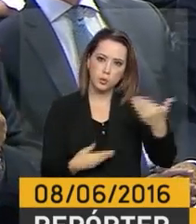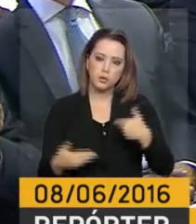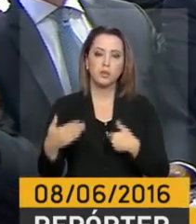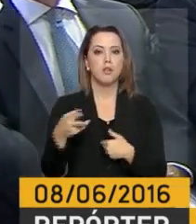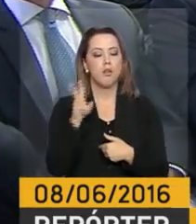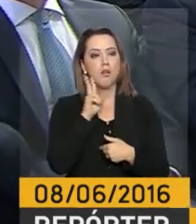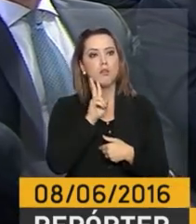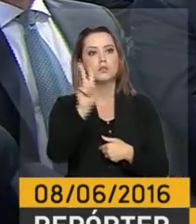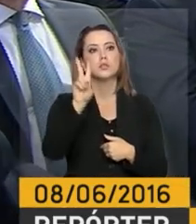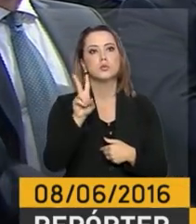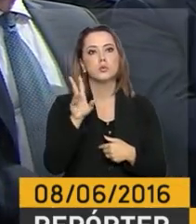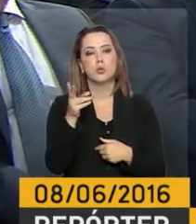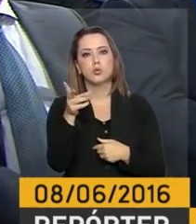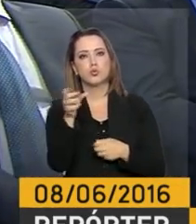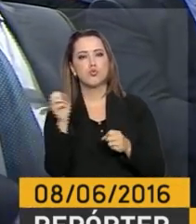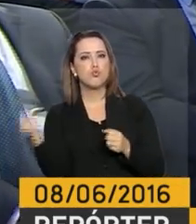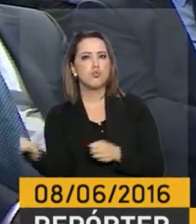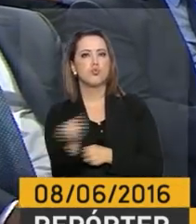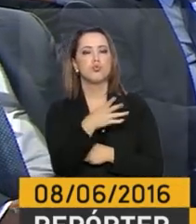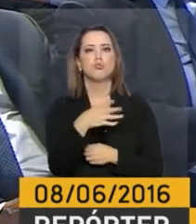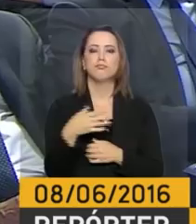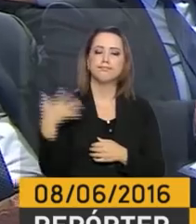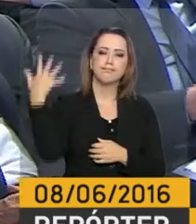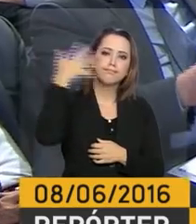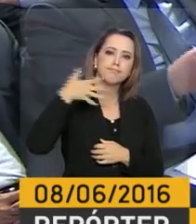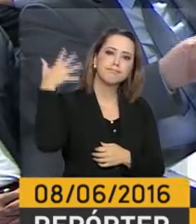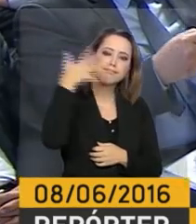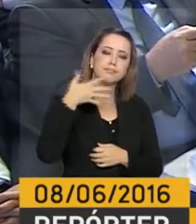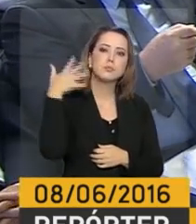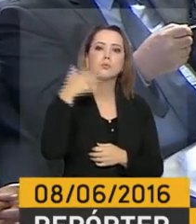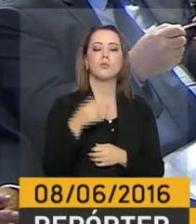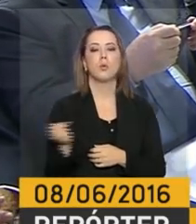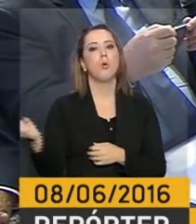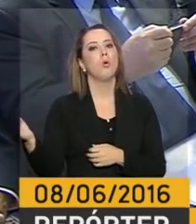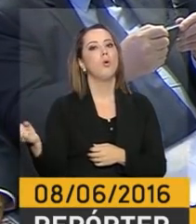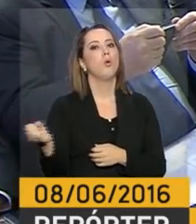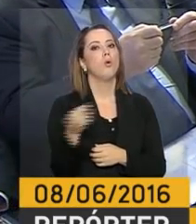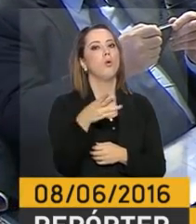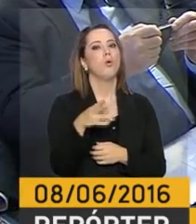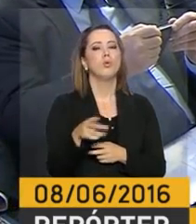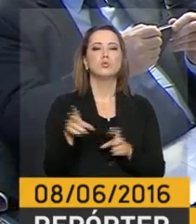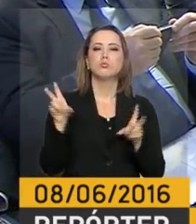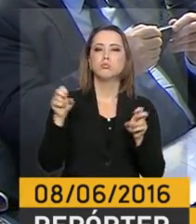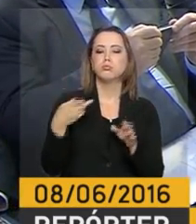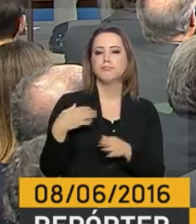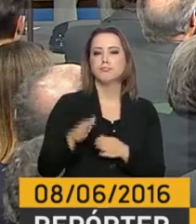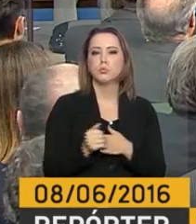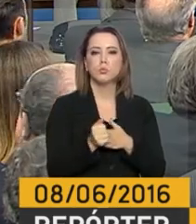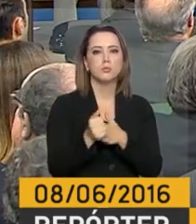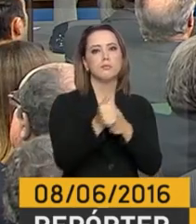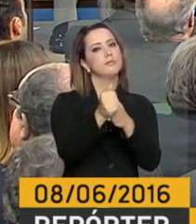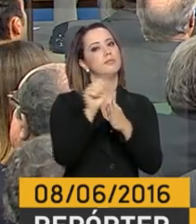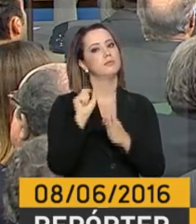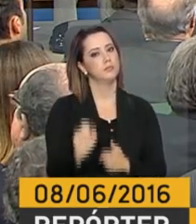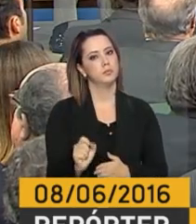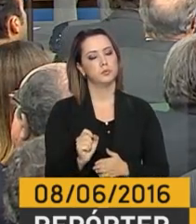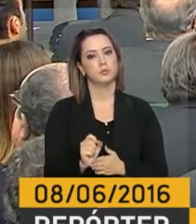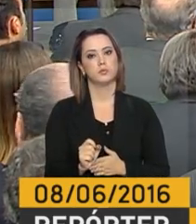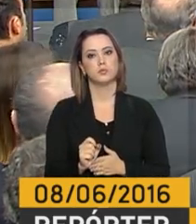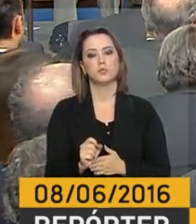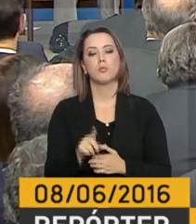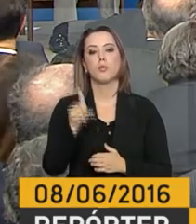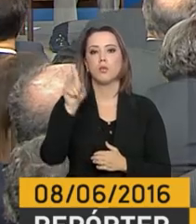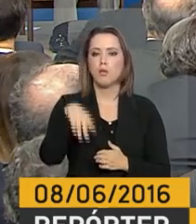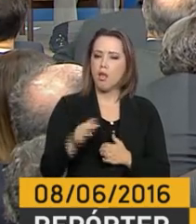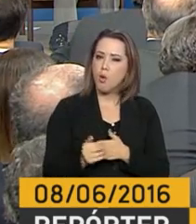novo discurso um novo Tom uma nova direção é uma